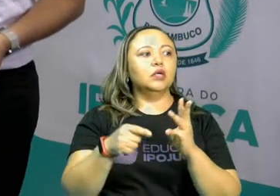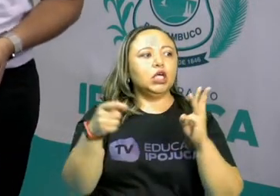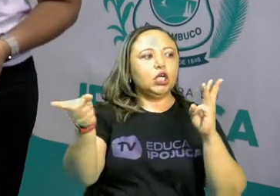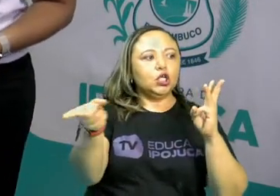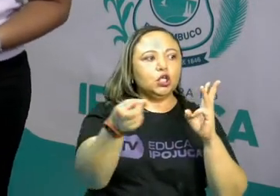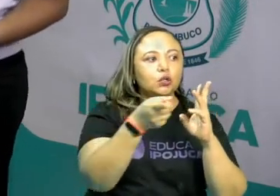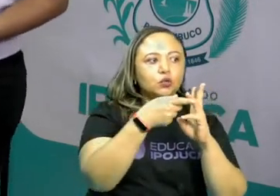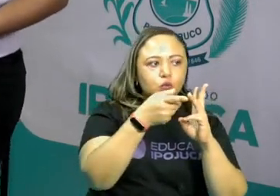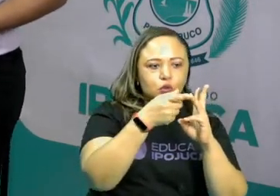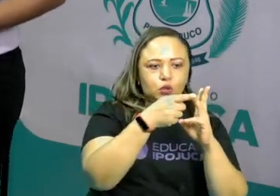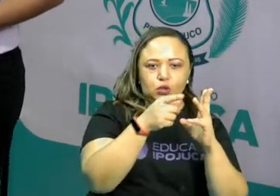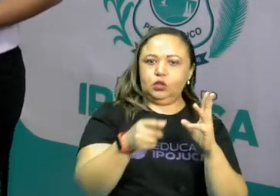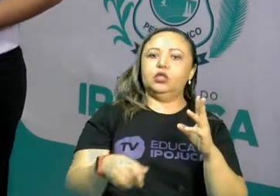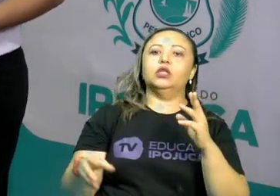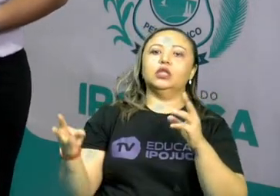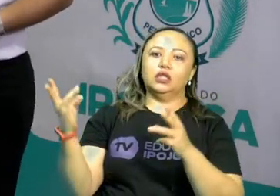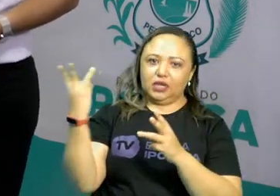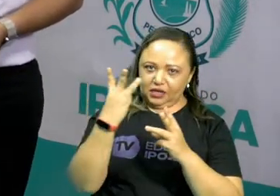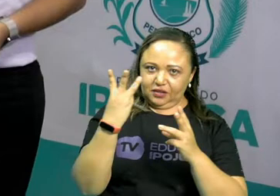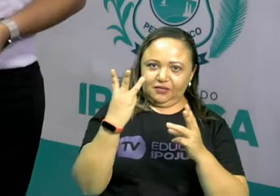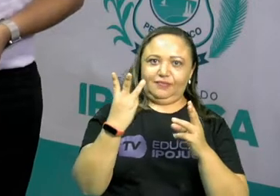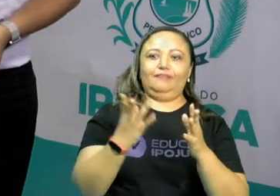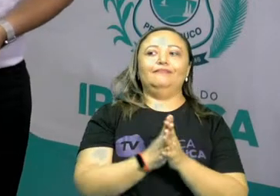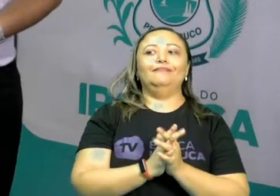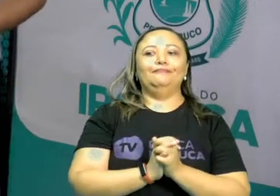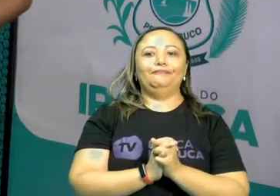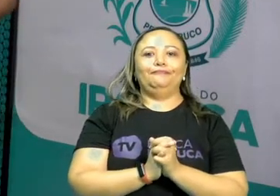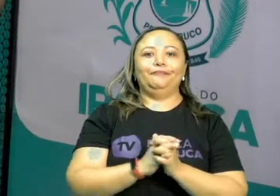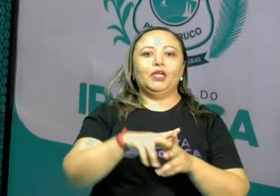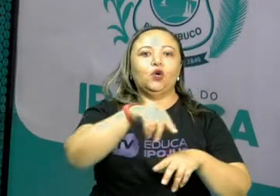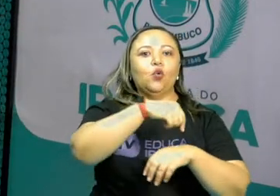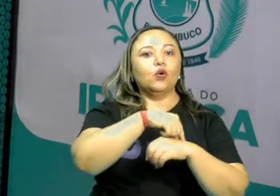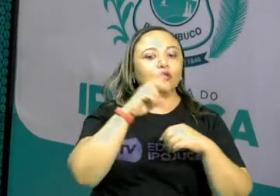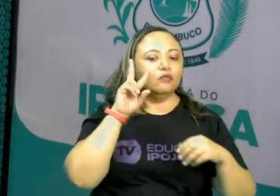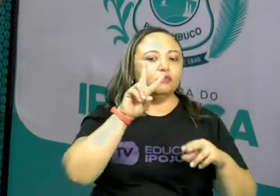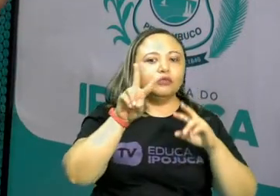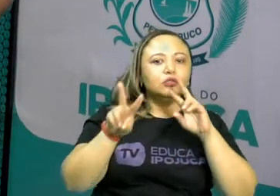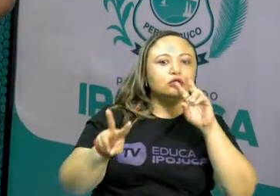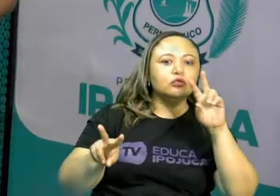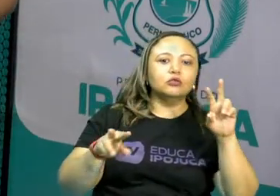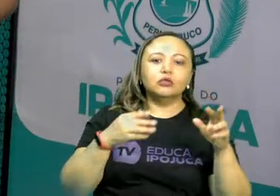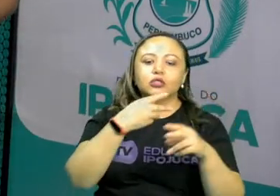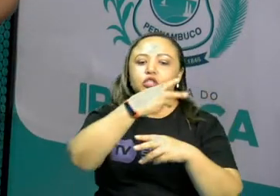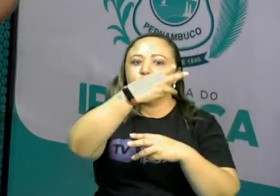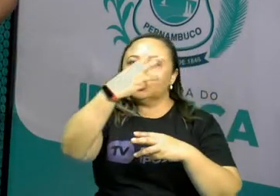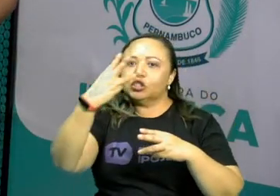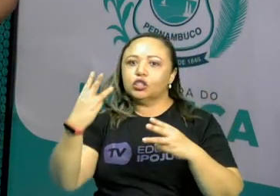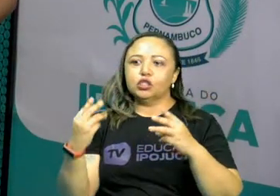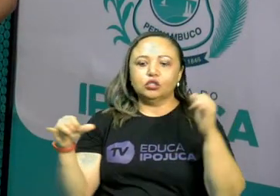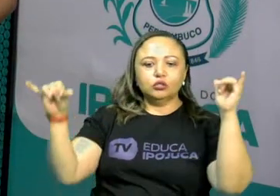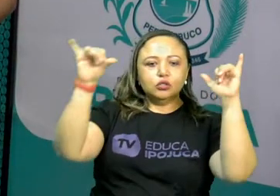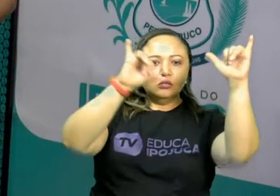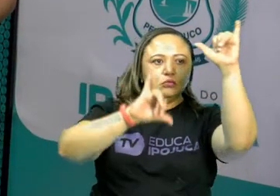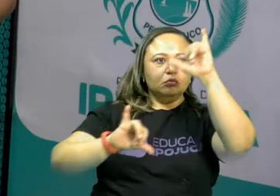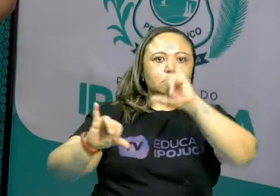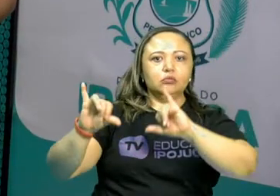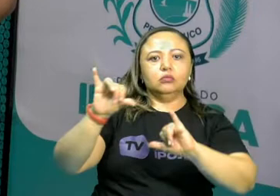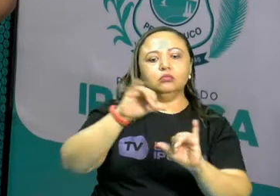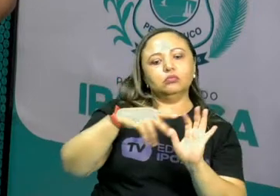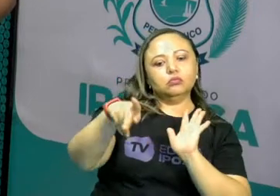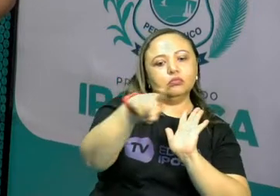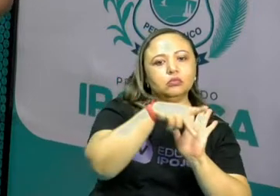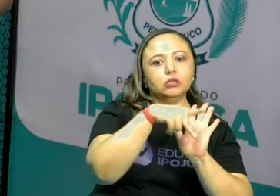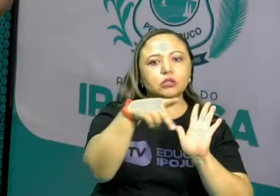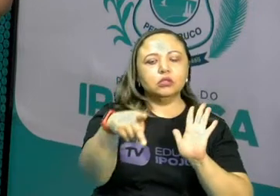mistura, ou a mistura de três fases, que é quando eu vejo as três substâncias que fazem parte dessa